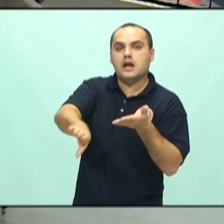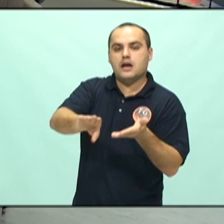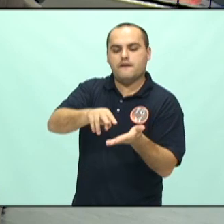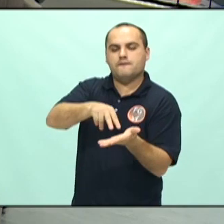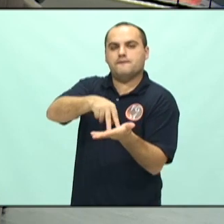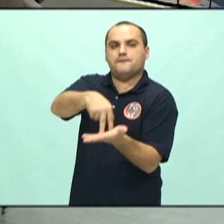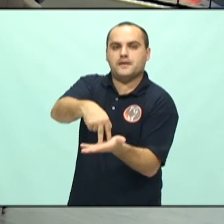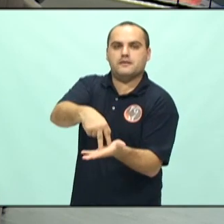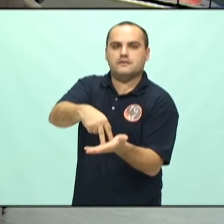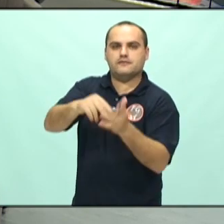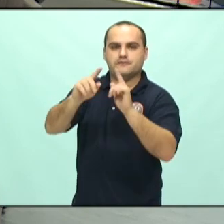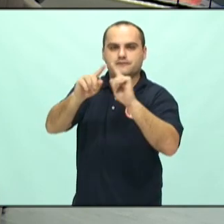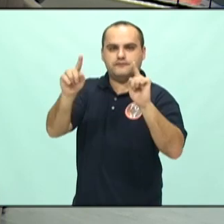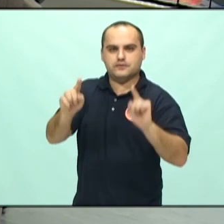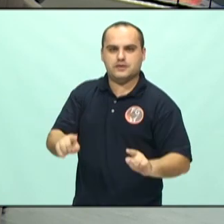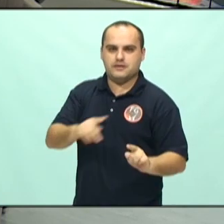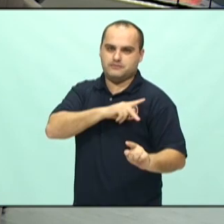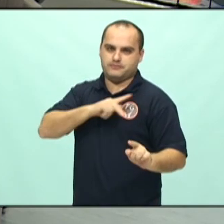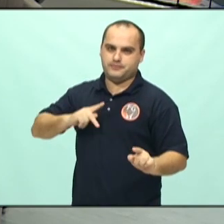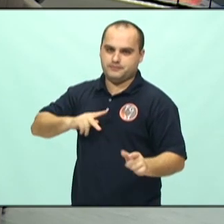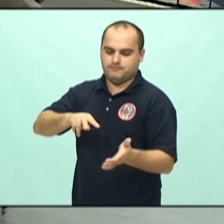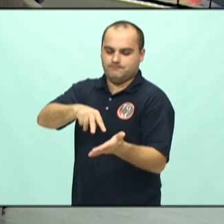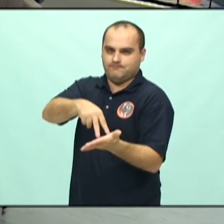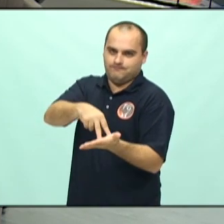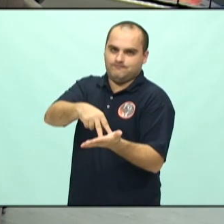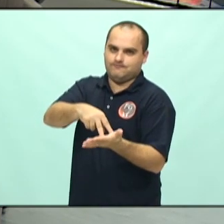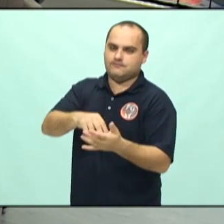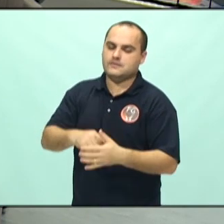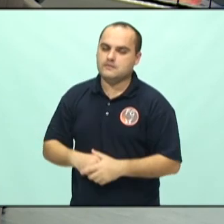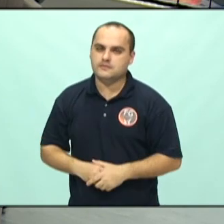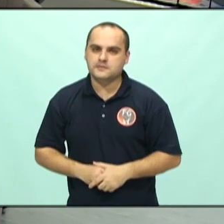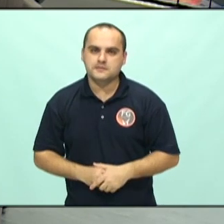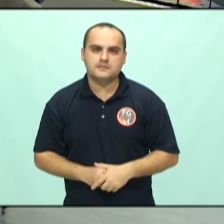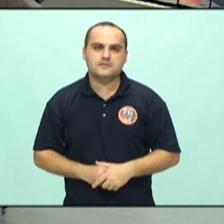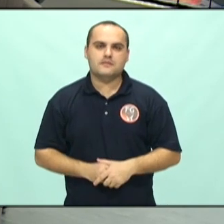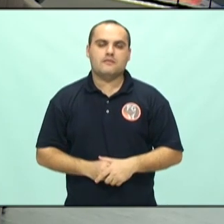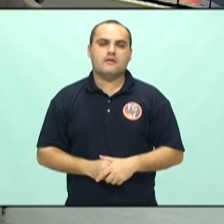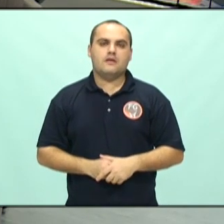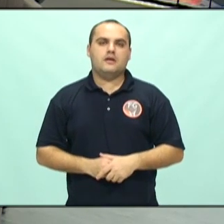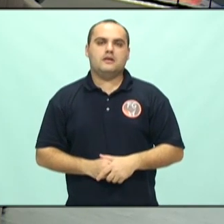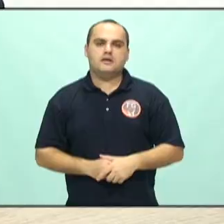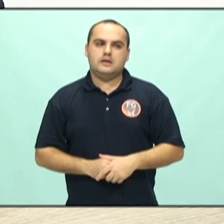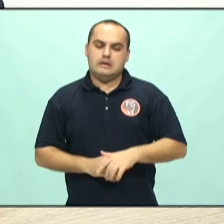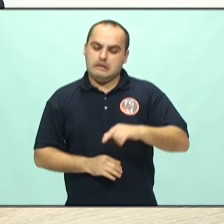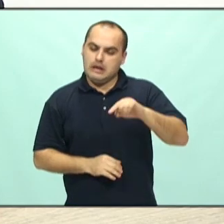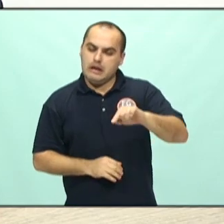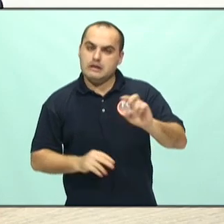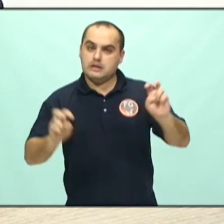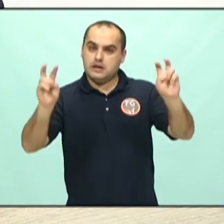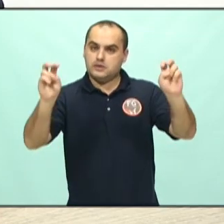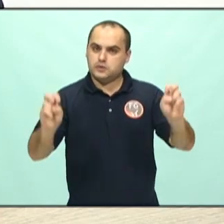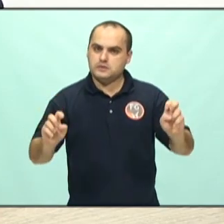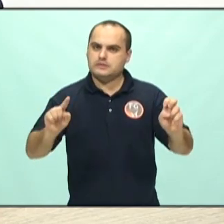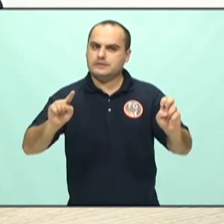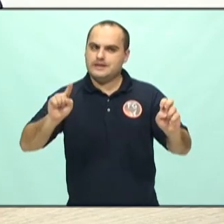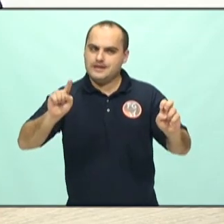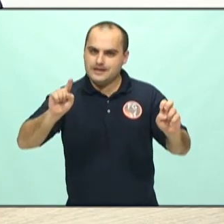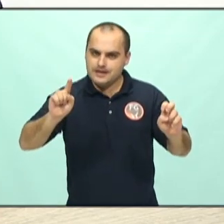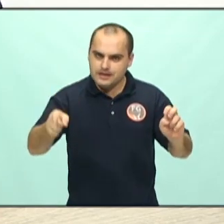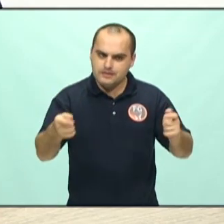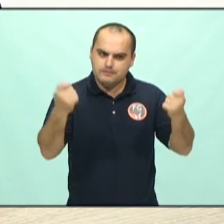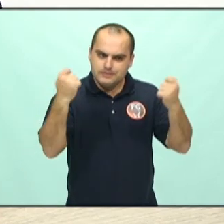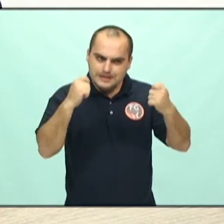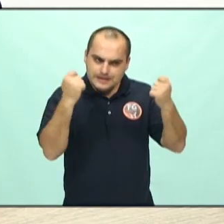público, Esse tema a gente tem que tratar ele com bastante... É bem delicado, bastante